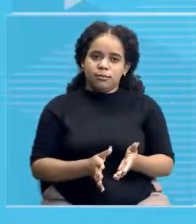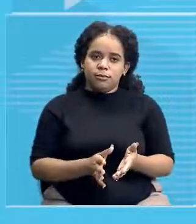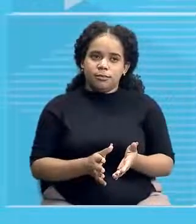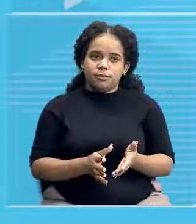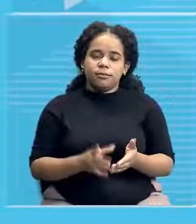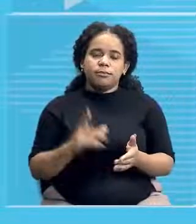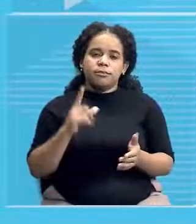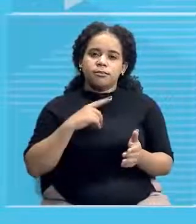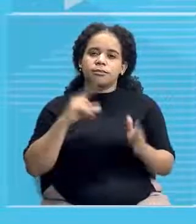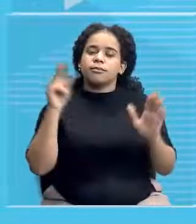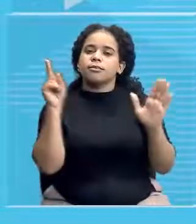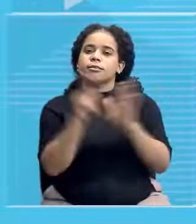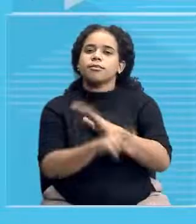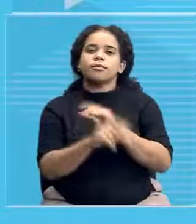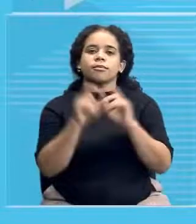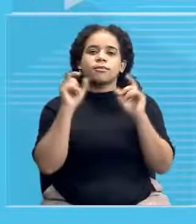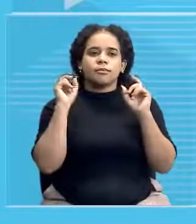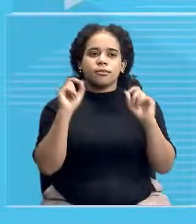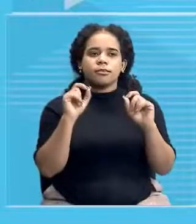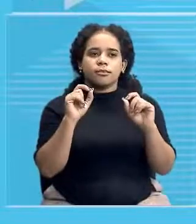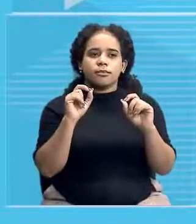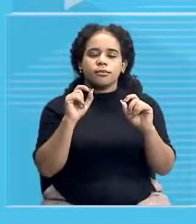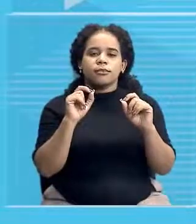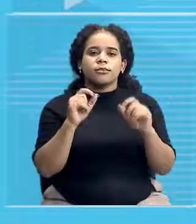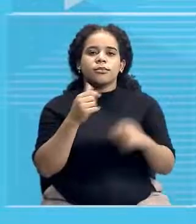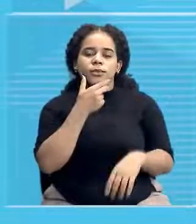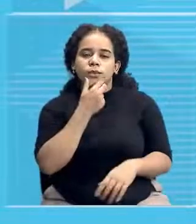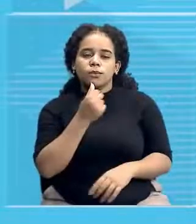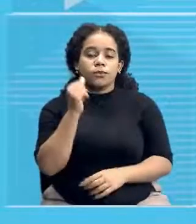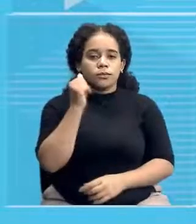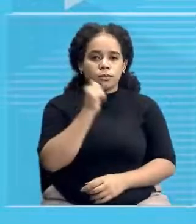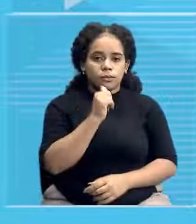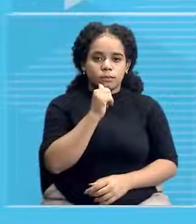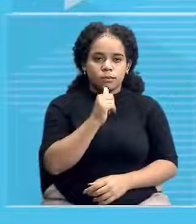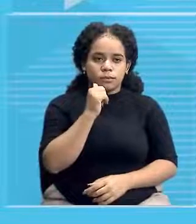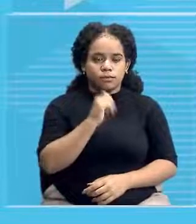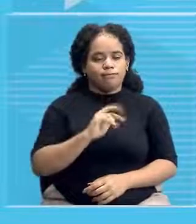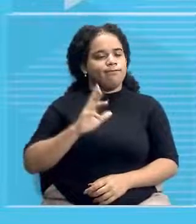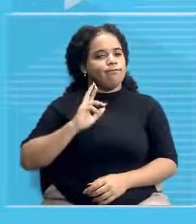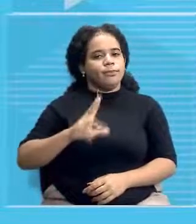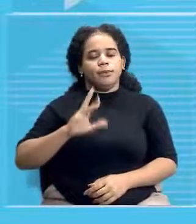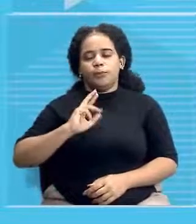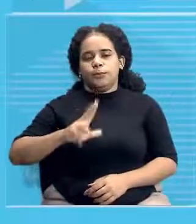a pergunta não é: é menino ou menina? Não é esta.